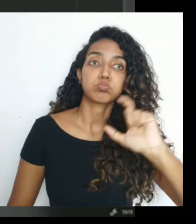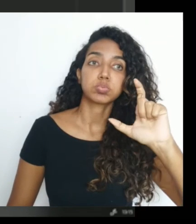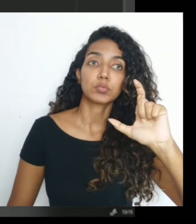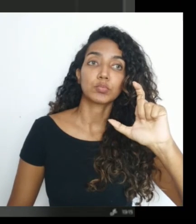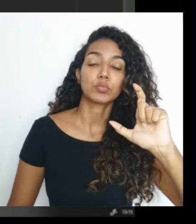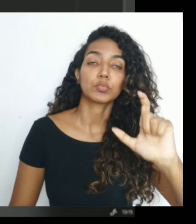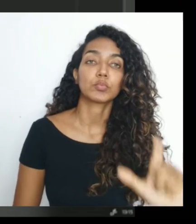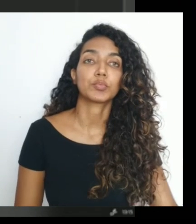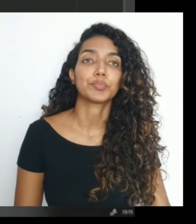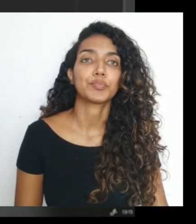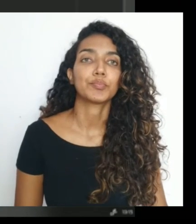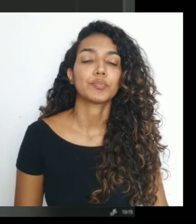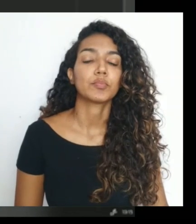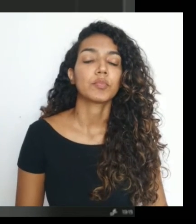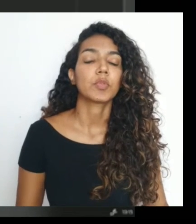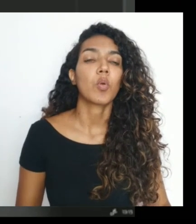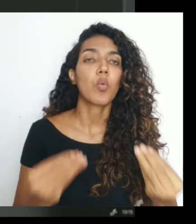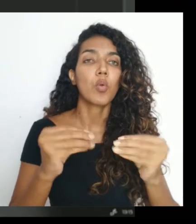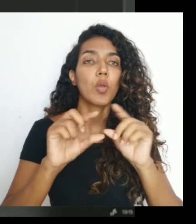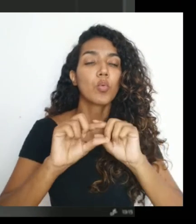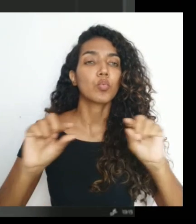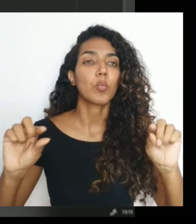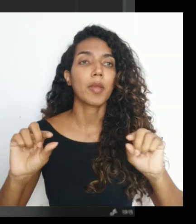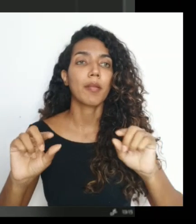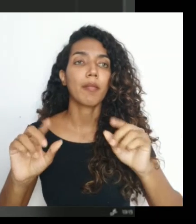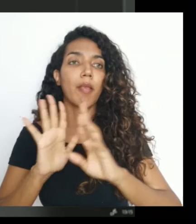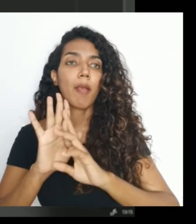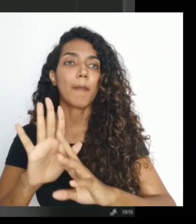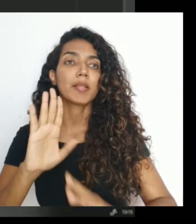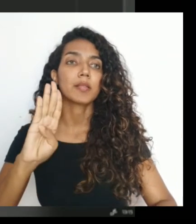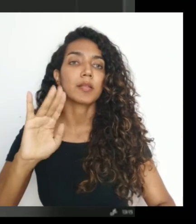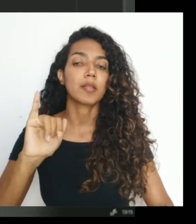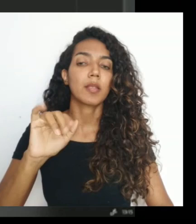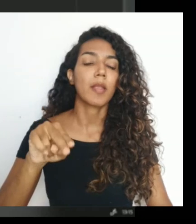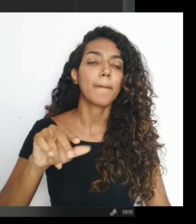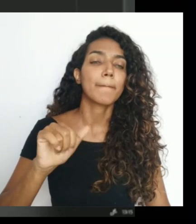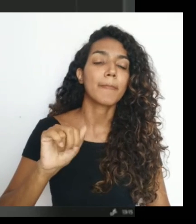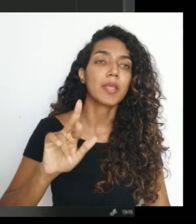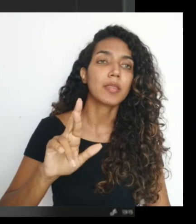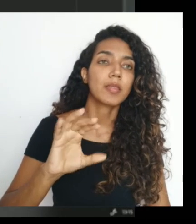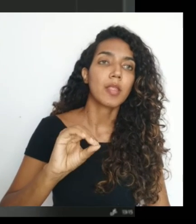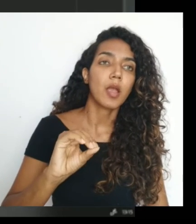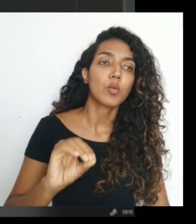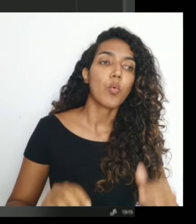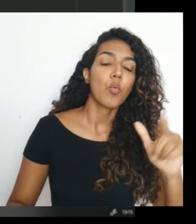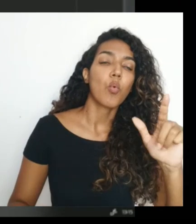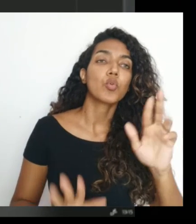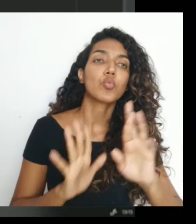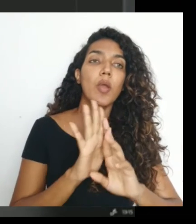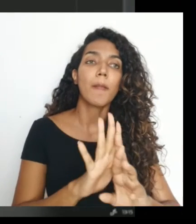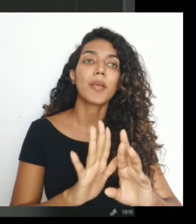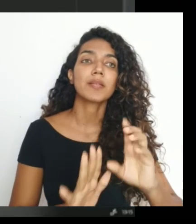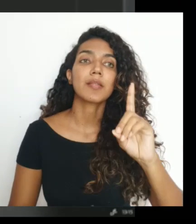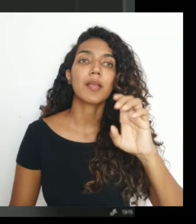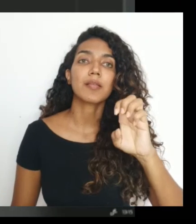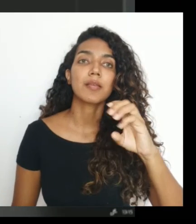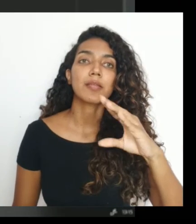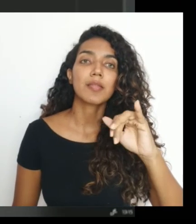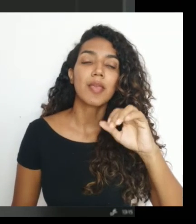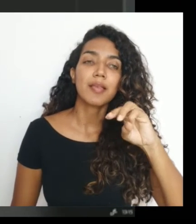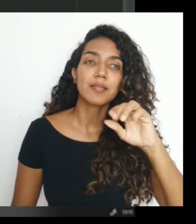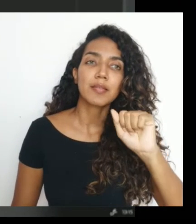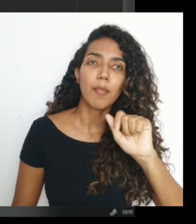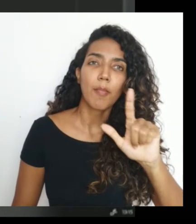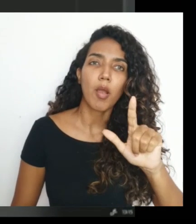binário, outro cara representado em decimal, mandei imprimir os dois e verifiquei usando igual, se